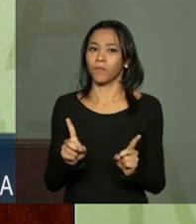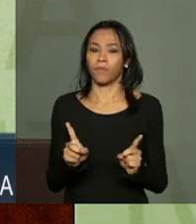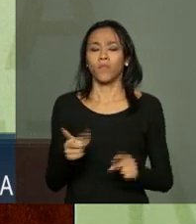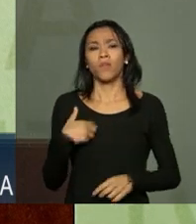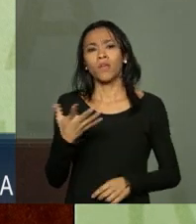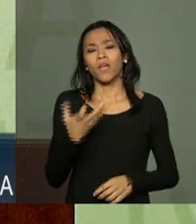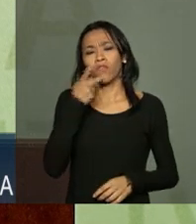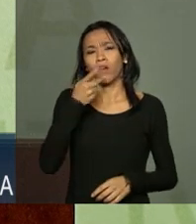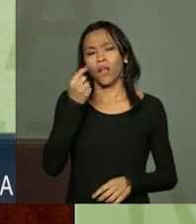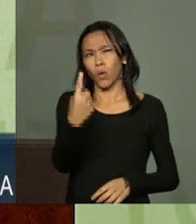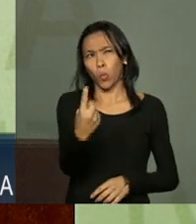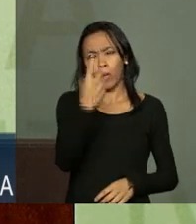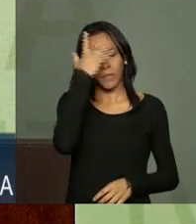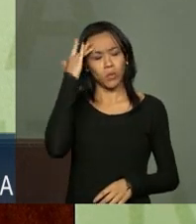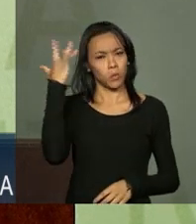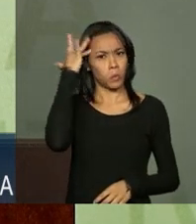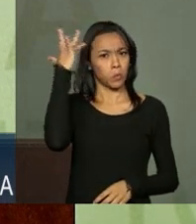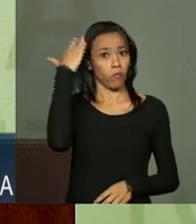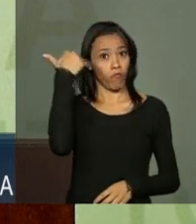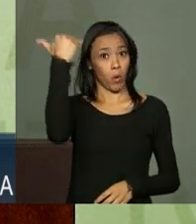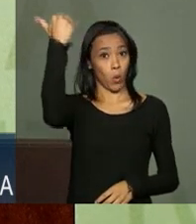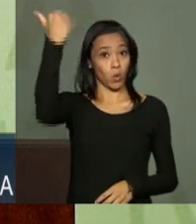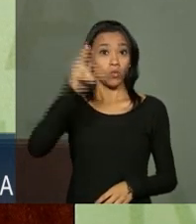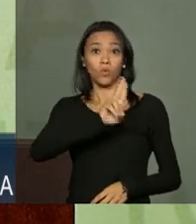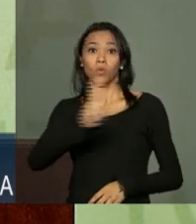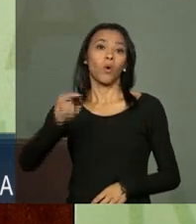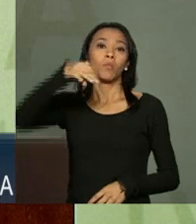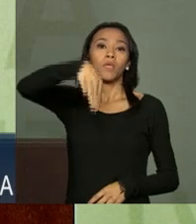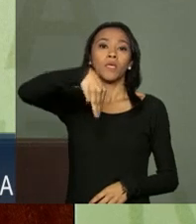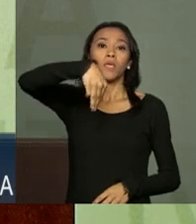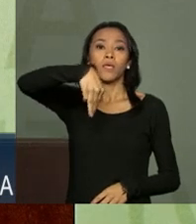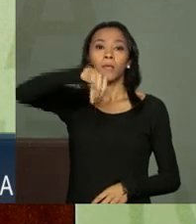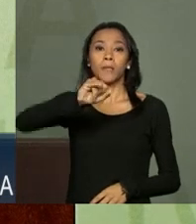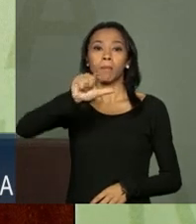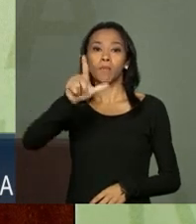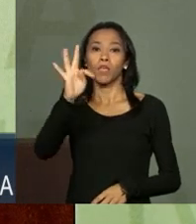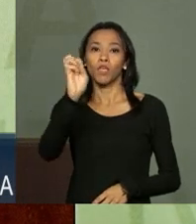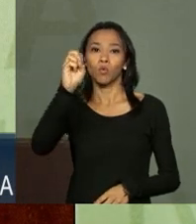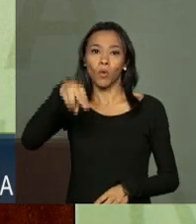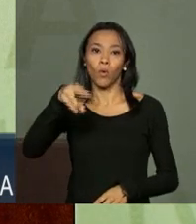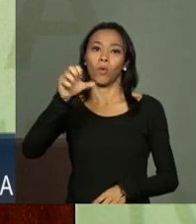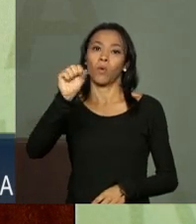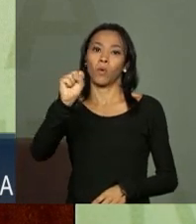dos maiores intelectuais da história brasileira, Milton Santos.